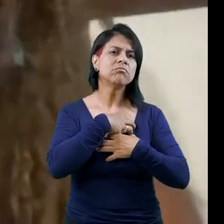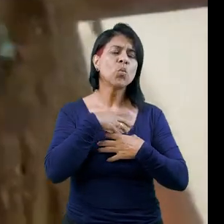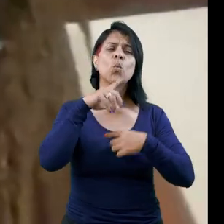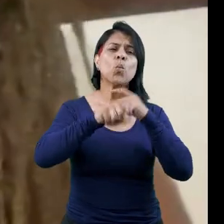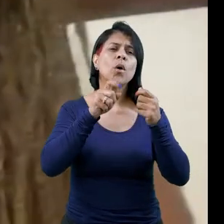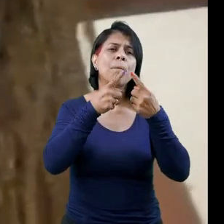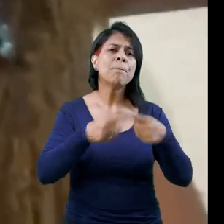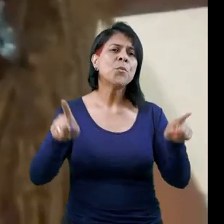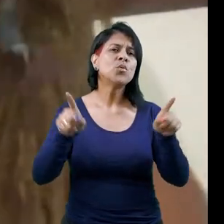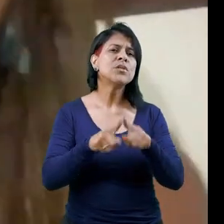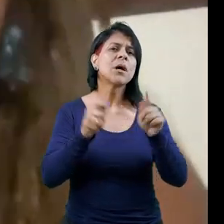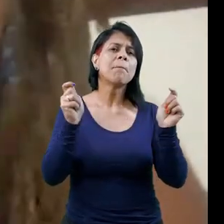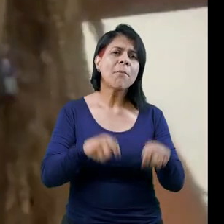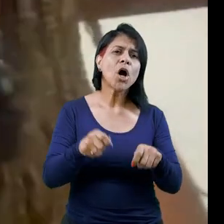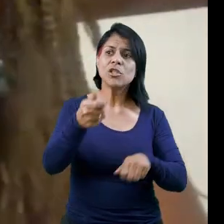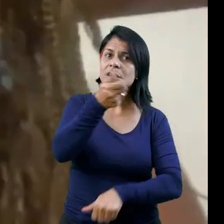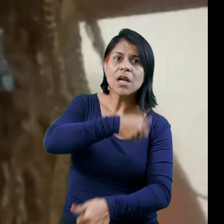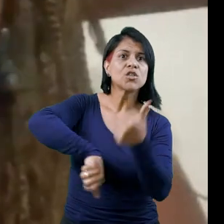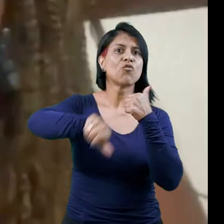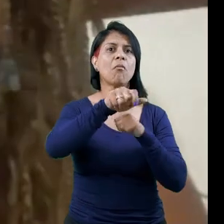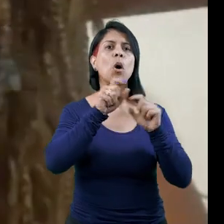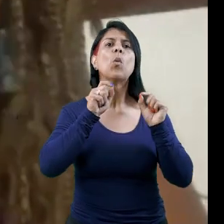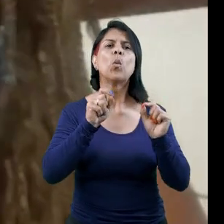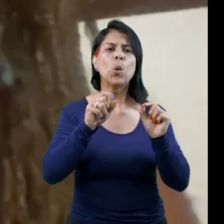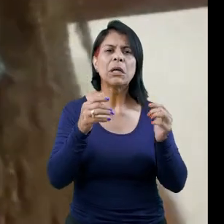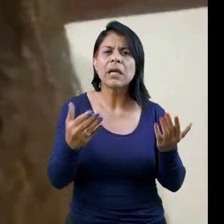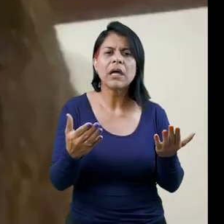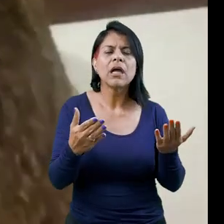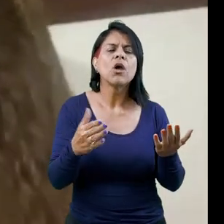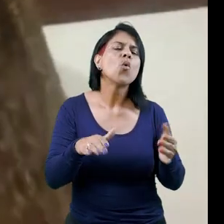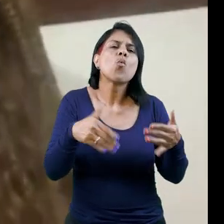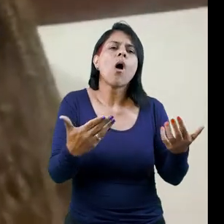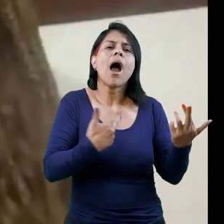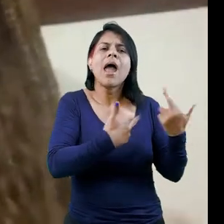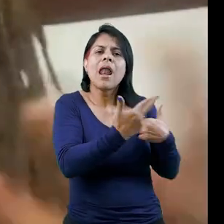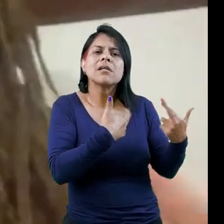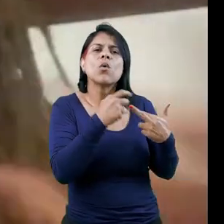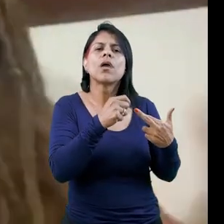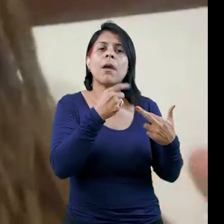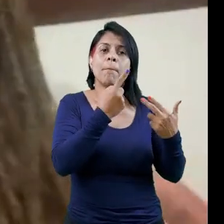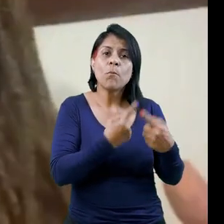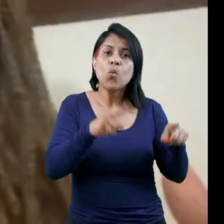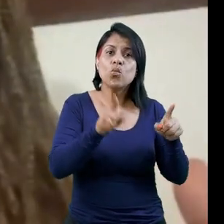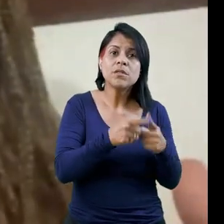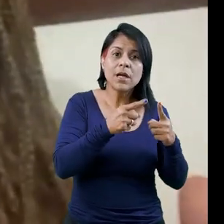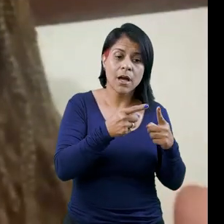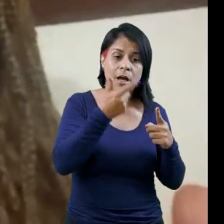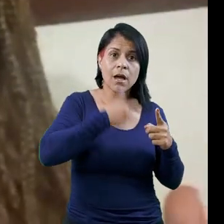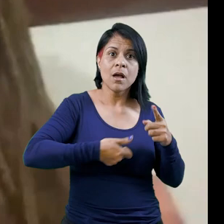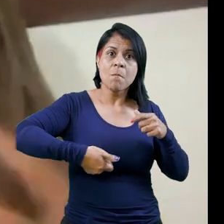música pode transformar? Qual o poder, qual a relação da música com a mudança?